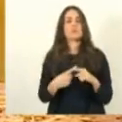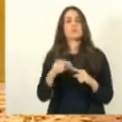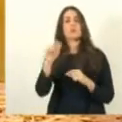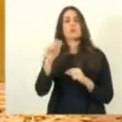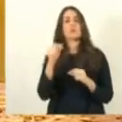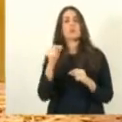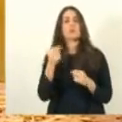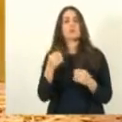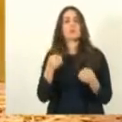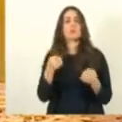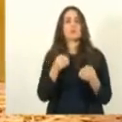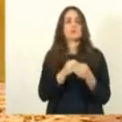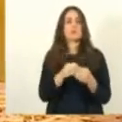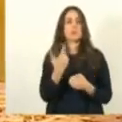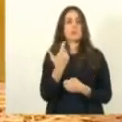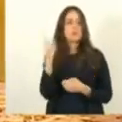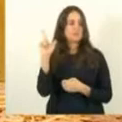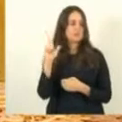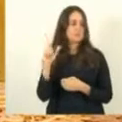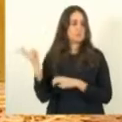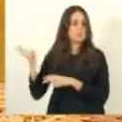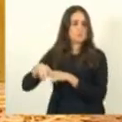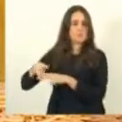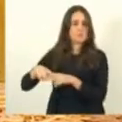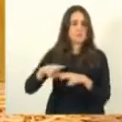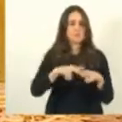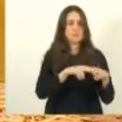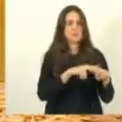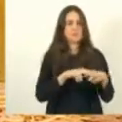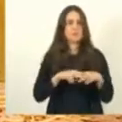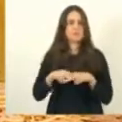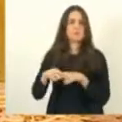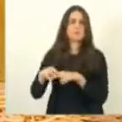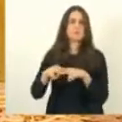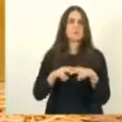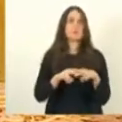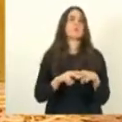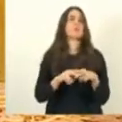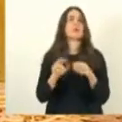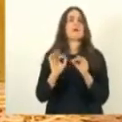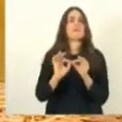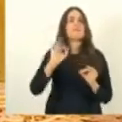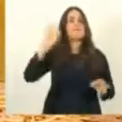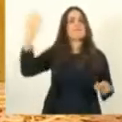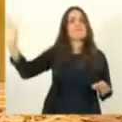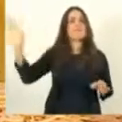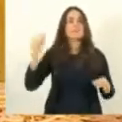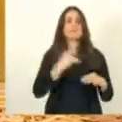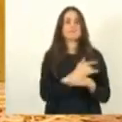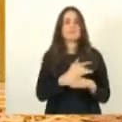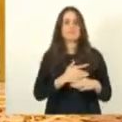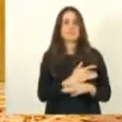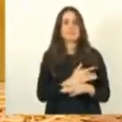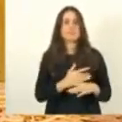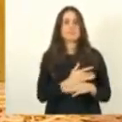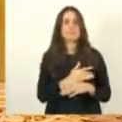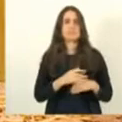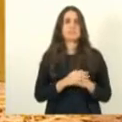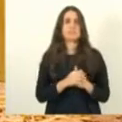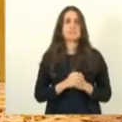perto de outros presídios, retirado do centro da